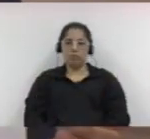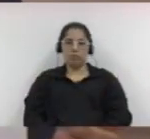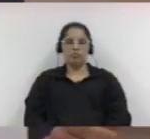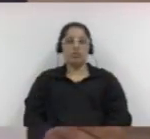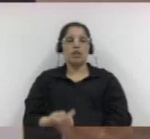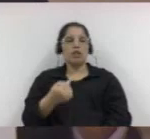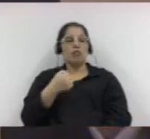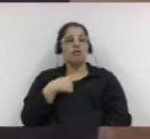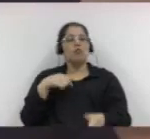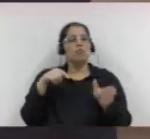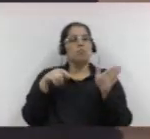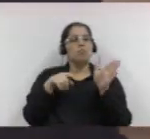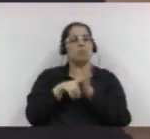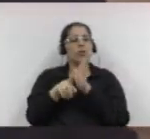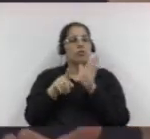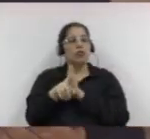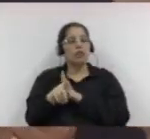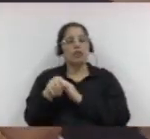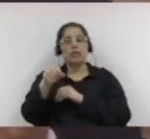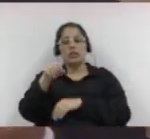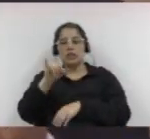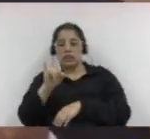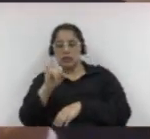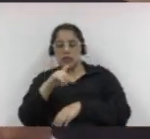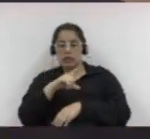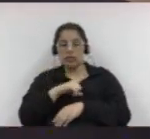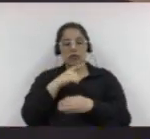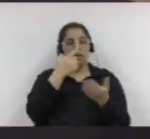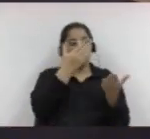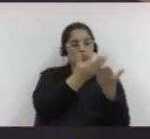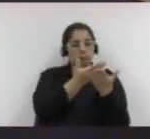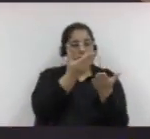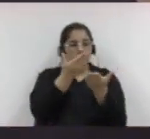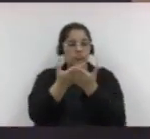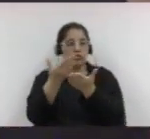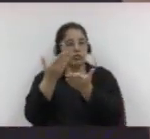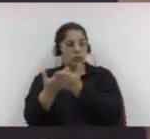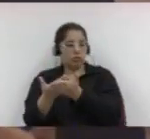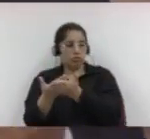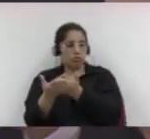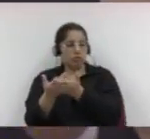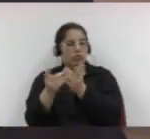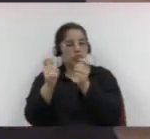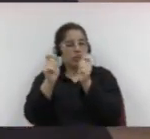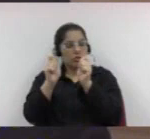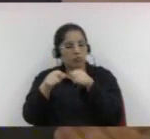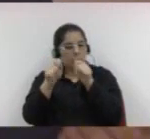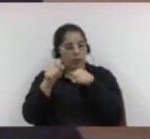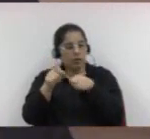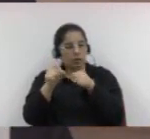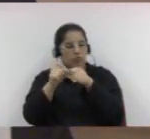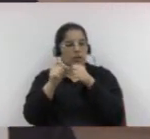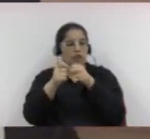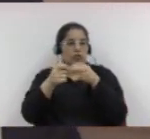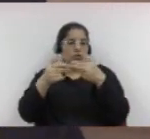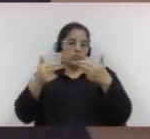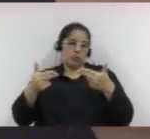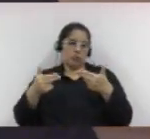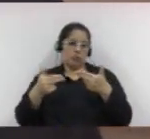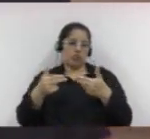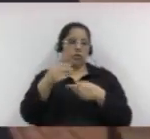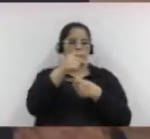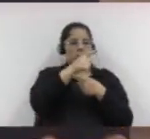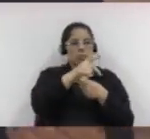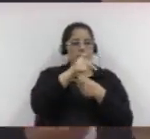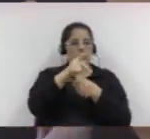se existe algum estudo, porque há saídas. A PPP é uma delas.